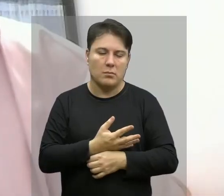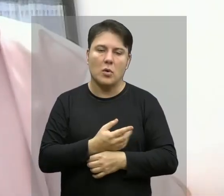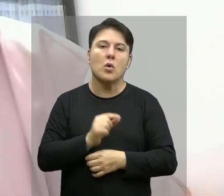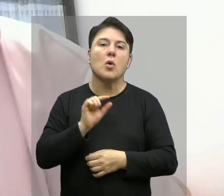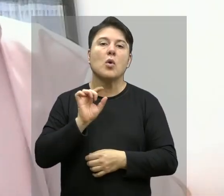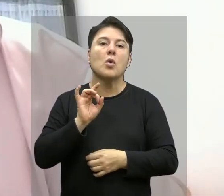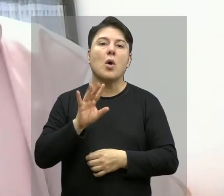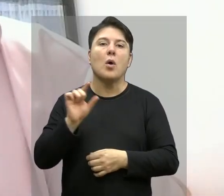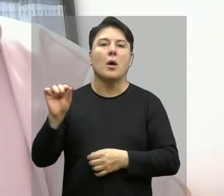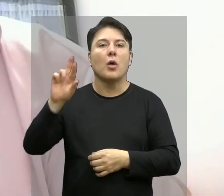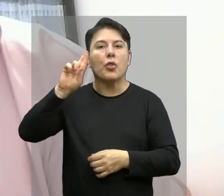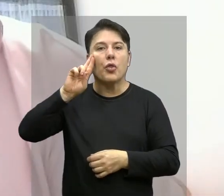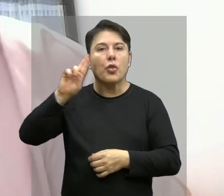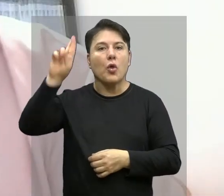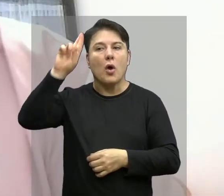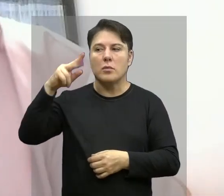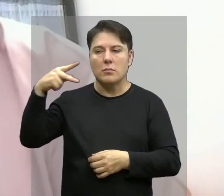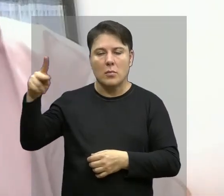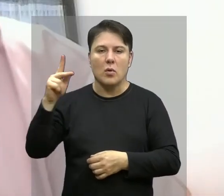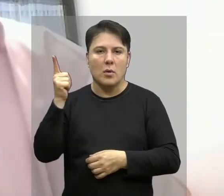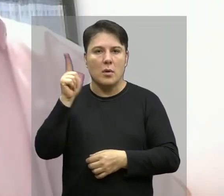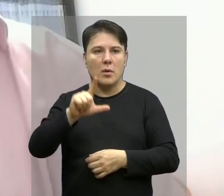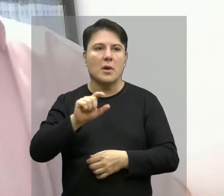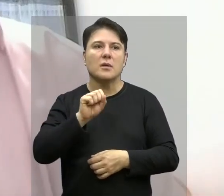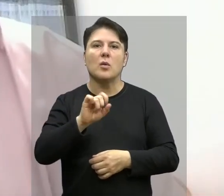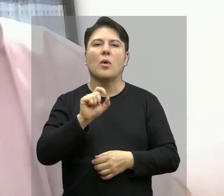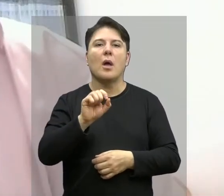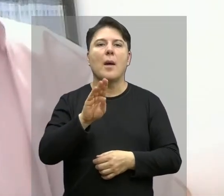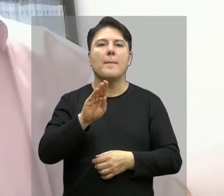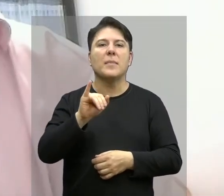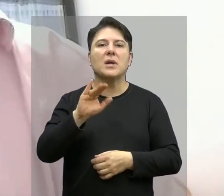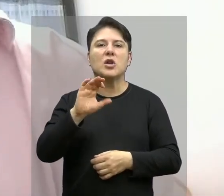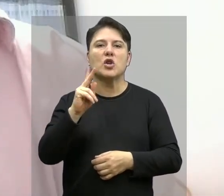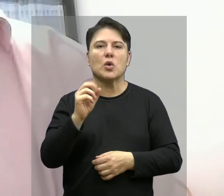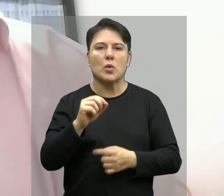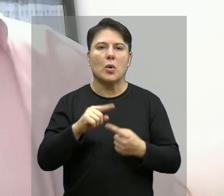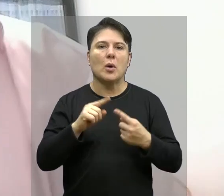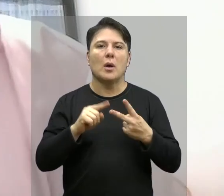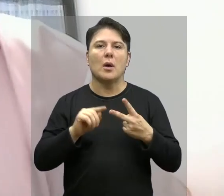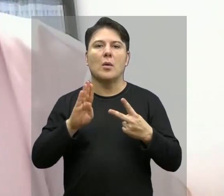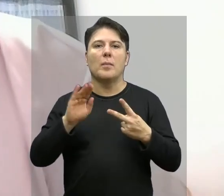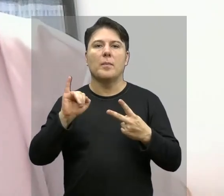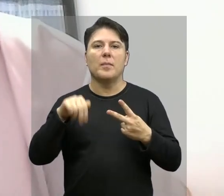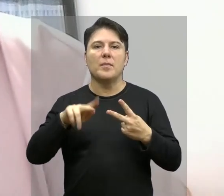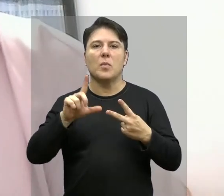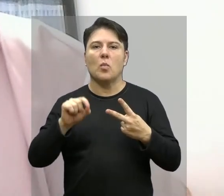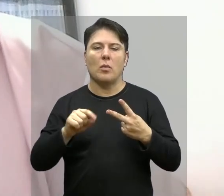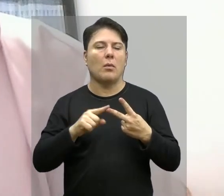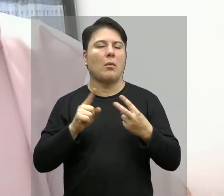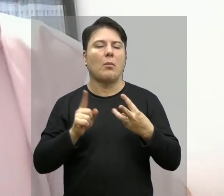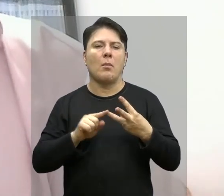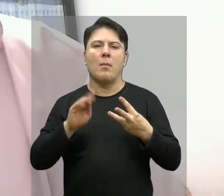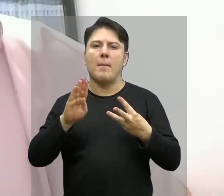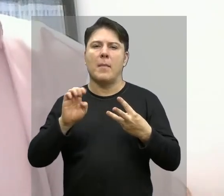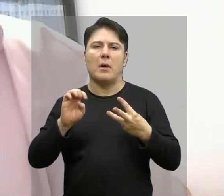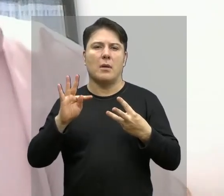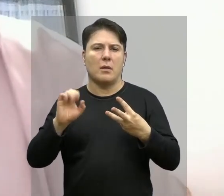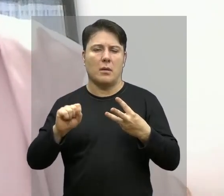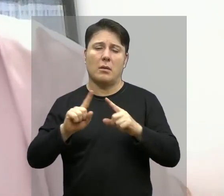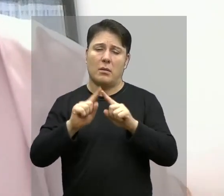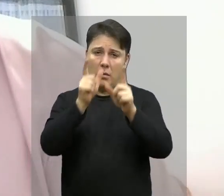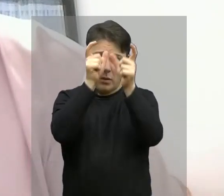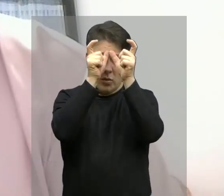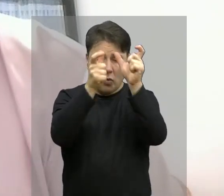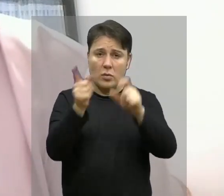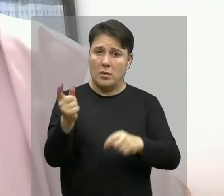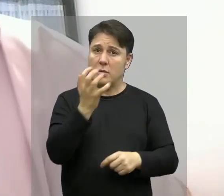são o dono da banca, né? Seja ela do bicho, do bingo, das bets, seja o que for. Então é um transtorno